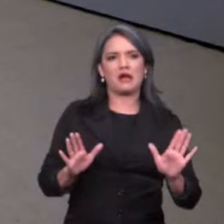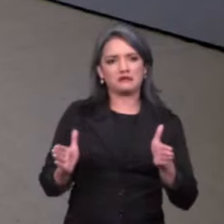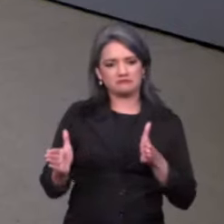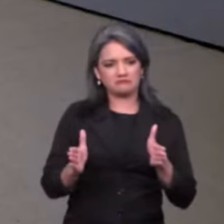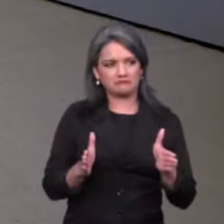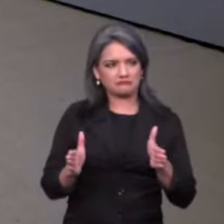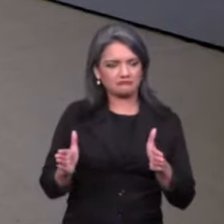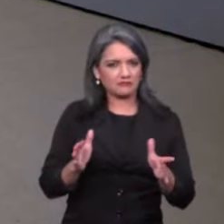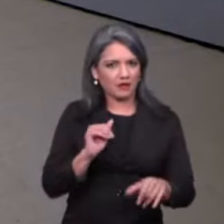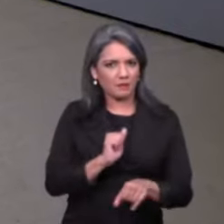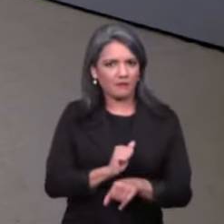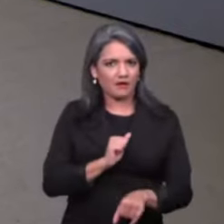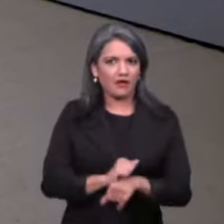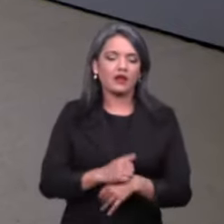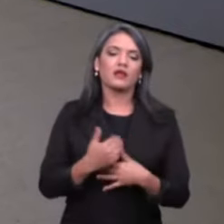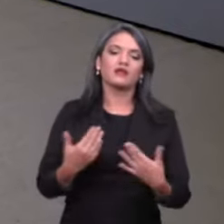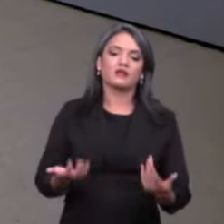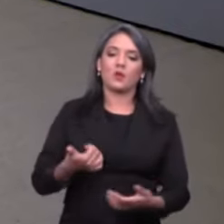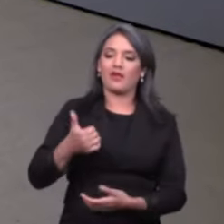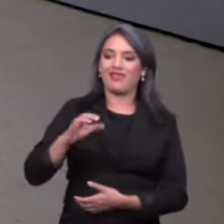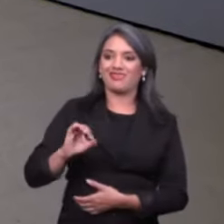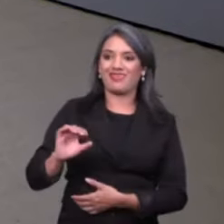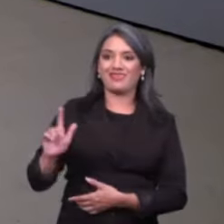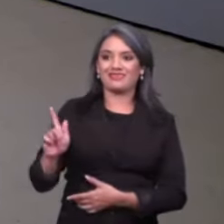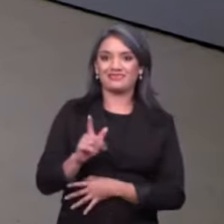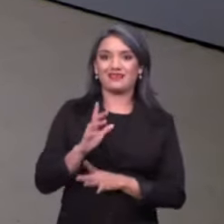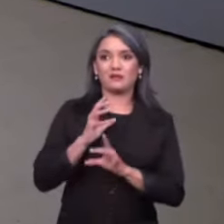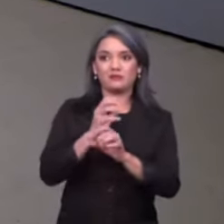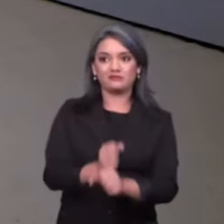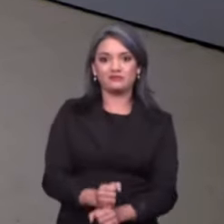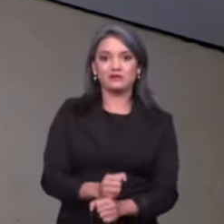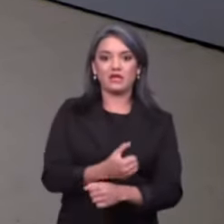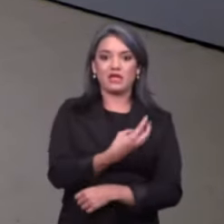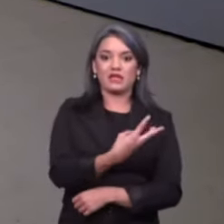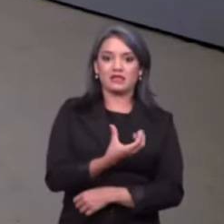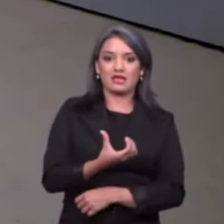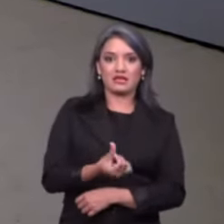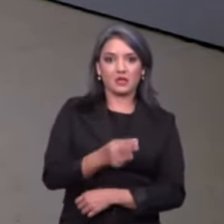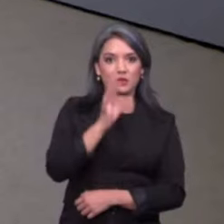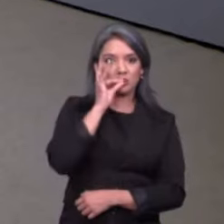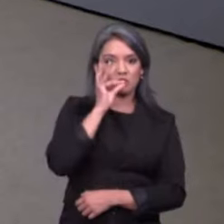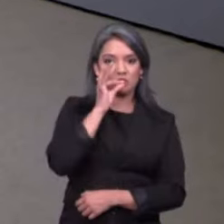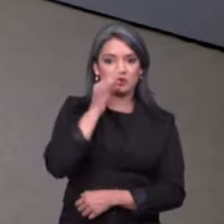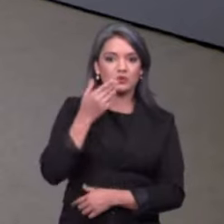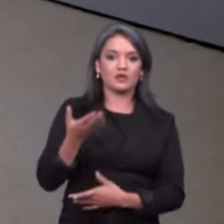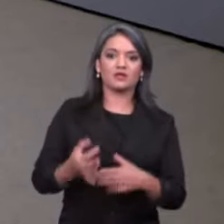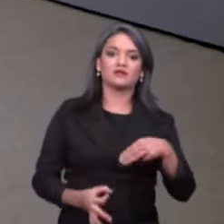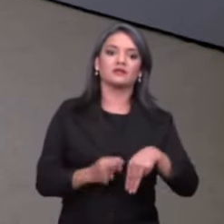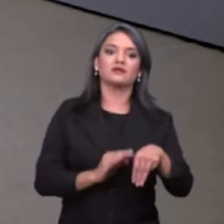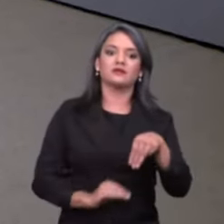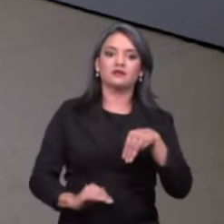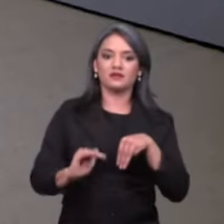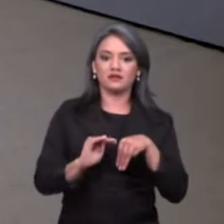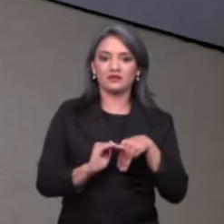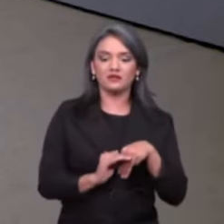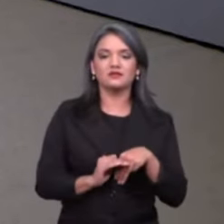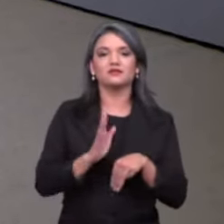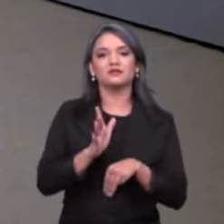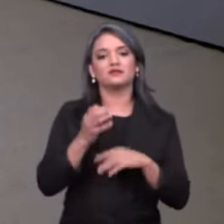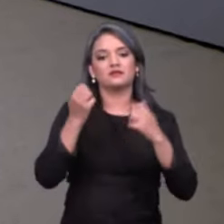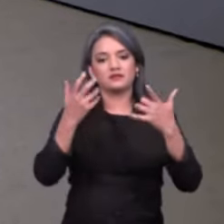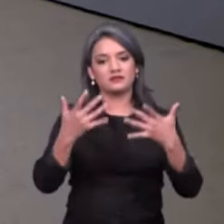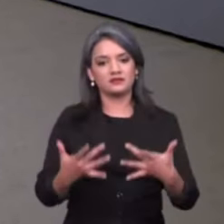corresponderiam a 36 cigarros de maconha. O ministro fez questão de pontuar em seu voto vários